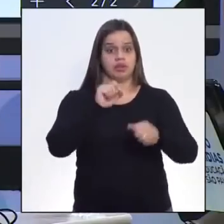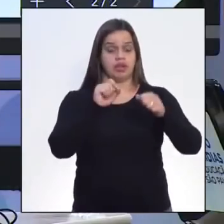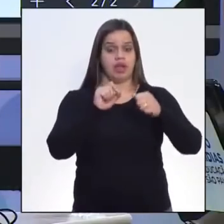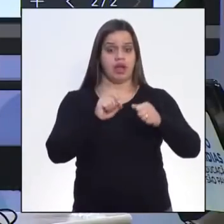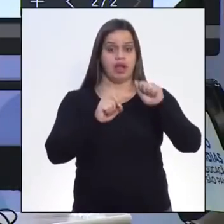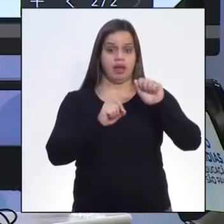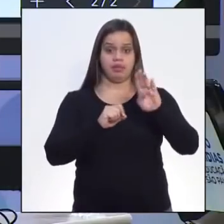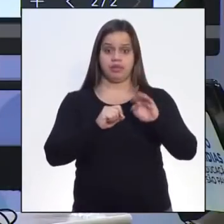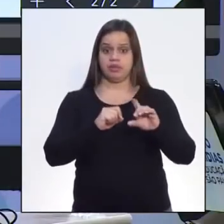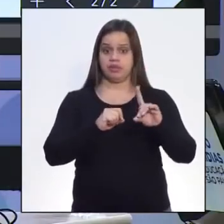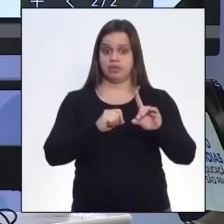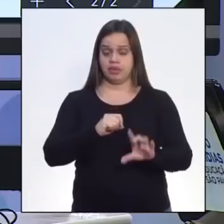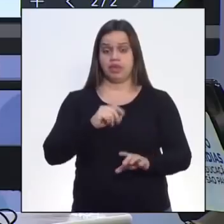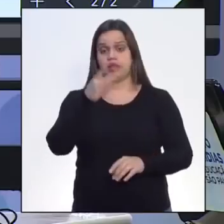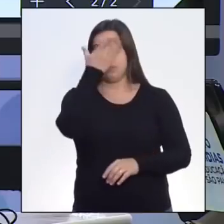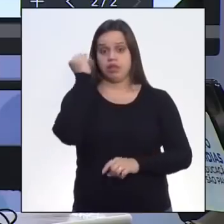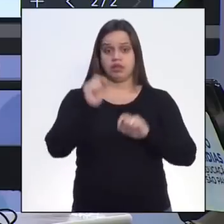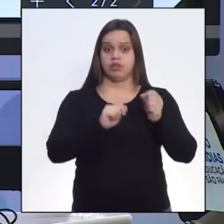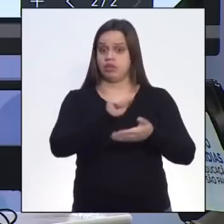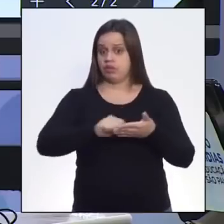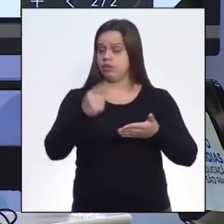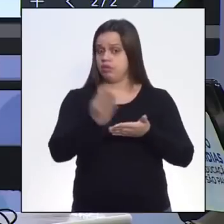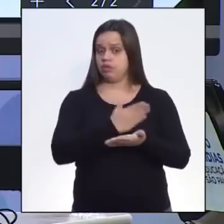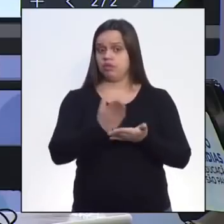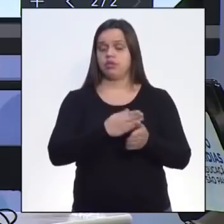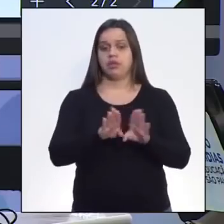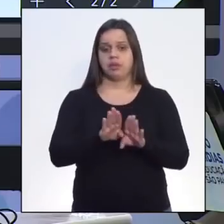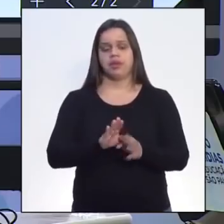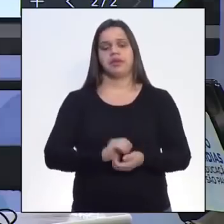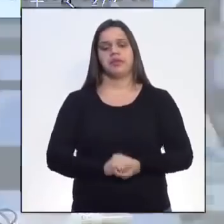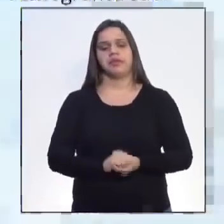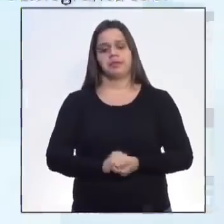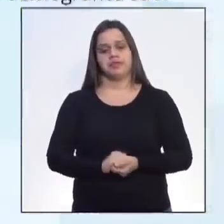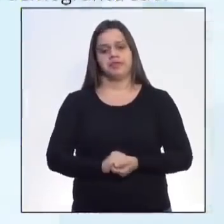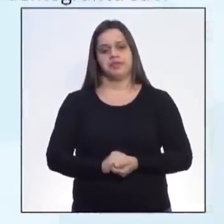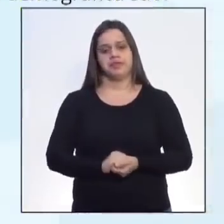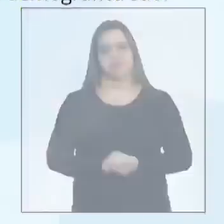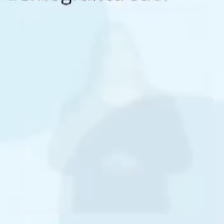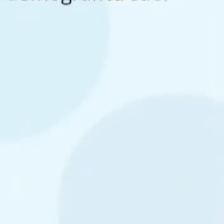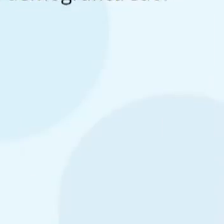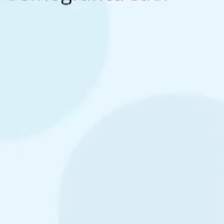correta. Não esqueçam de fazer a anotação no caderno de vocês, tá bom?